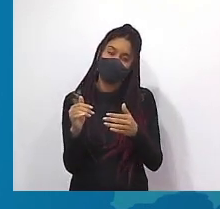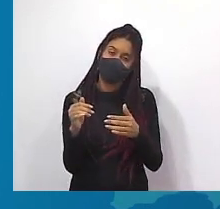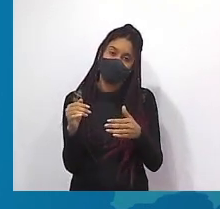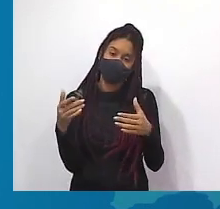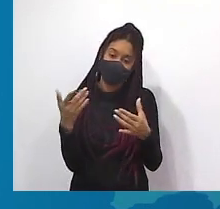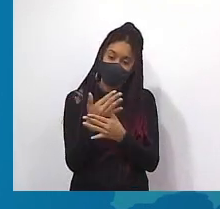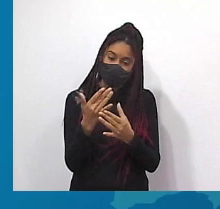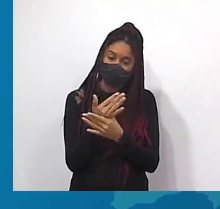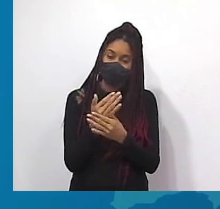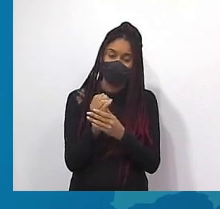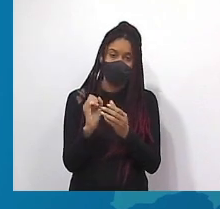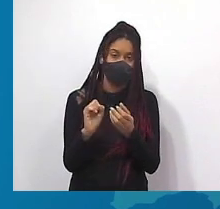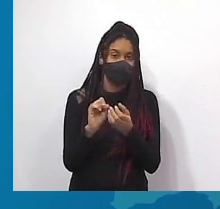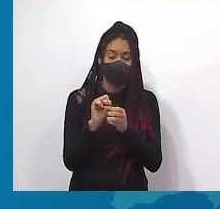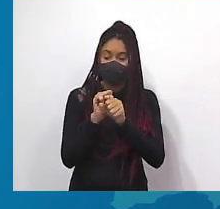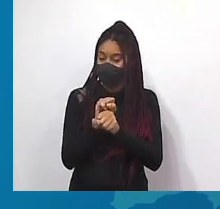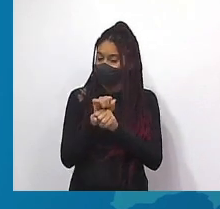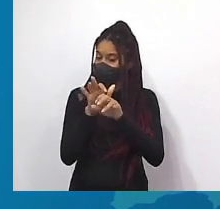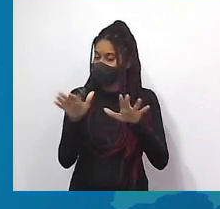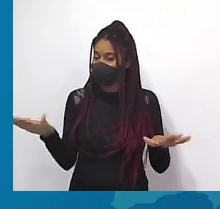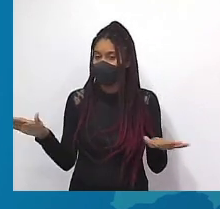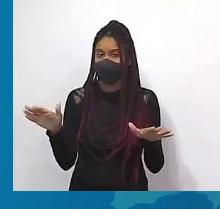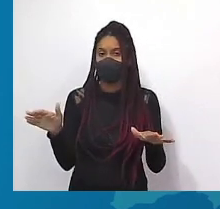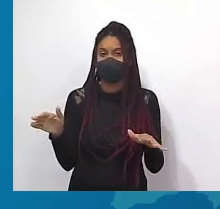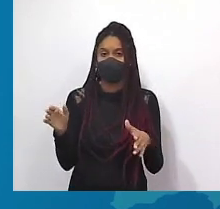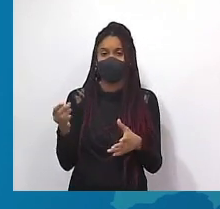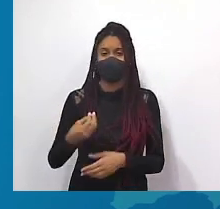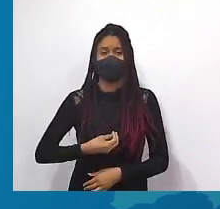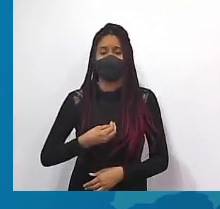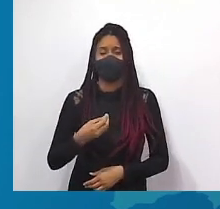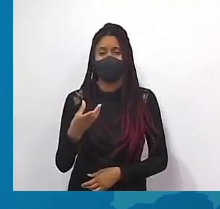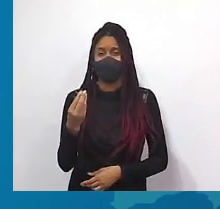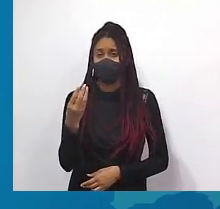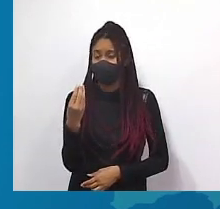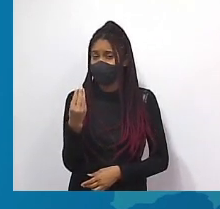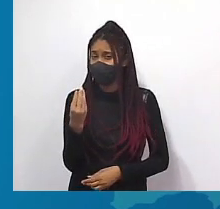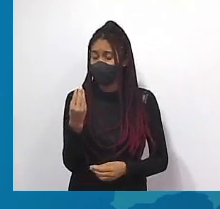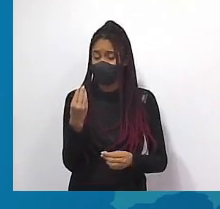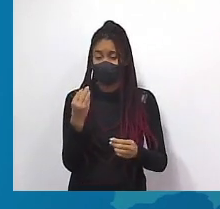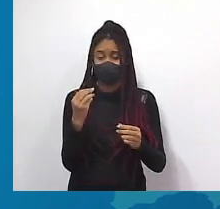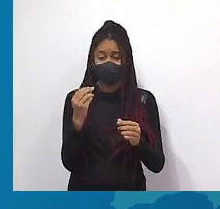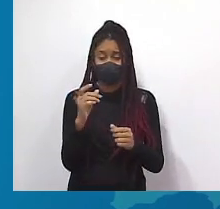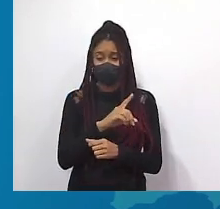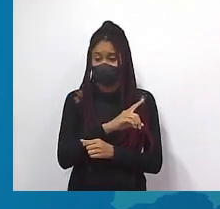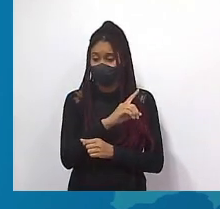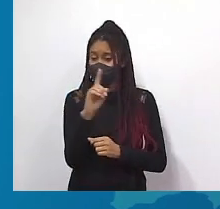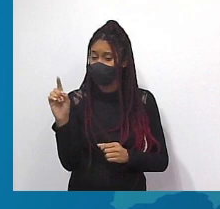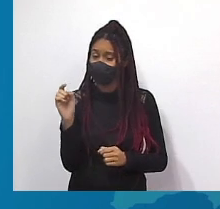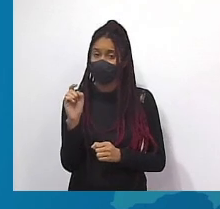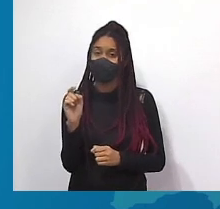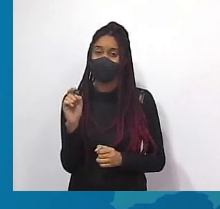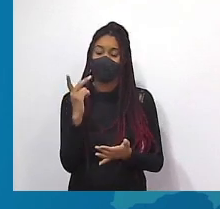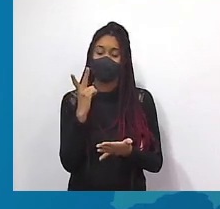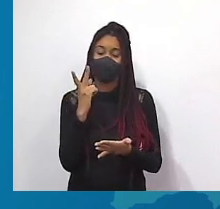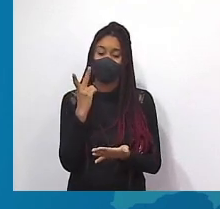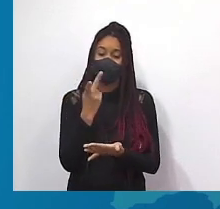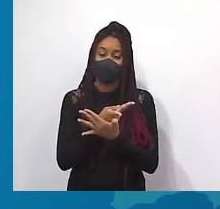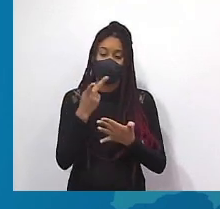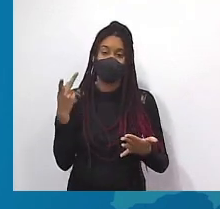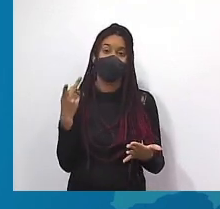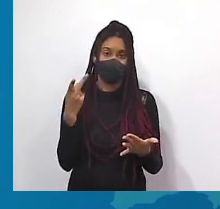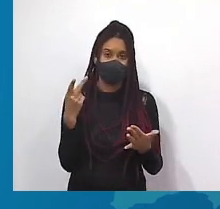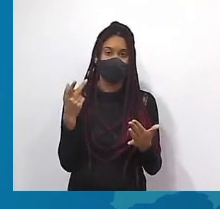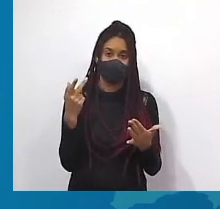não dissipa, ela não sai, vai ficar ali vários dias até uma longa mudança ali da circulação